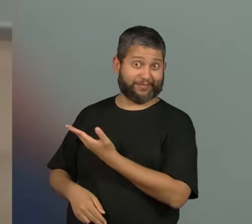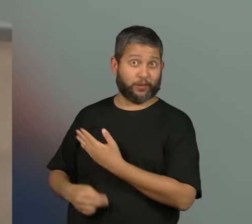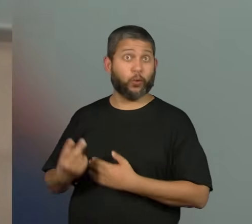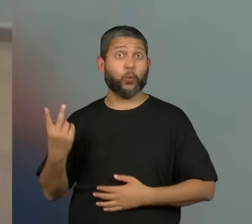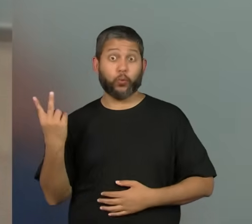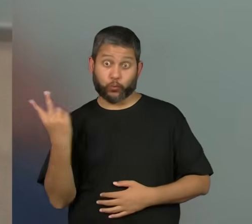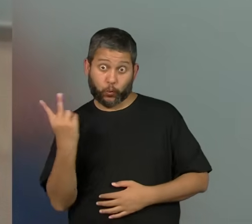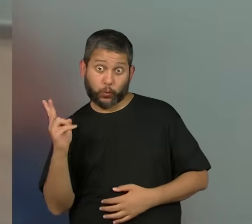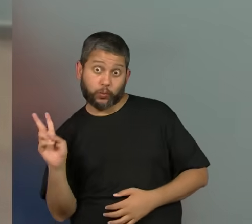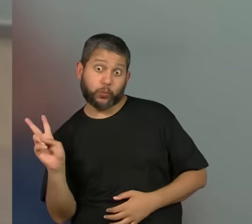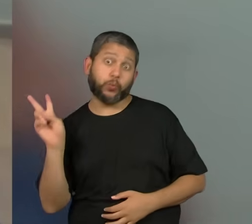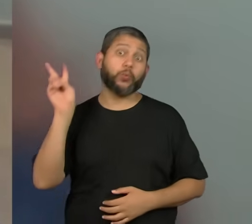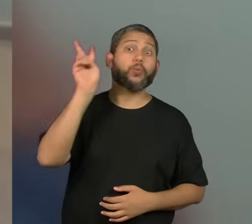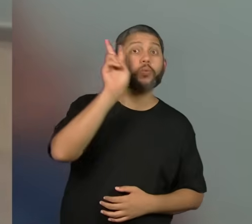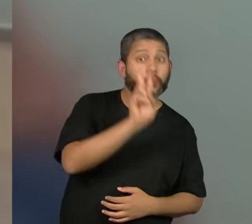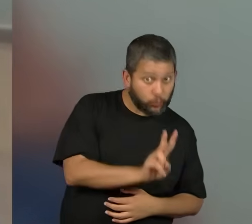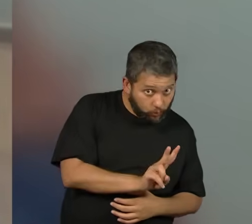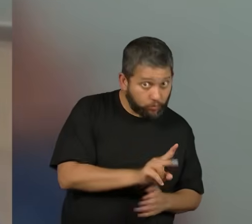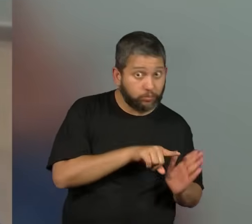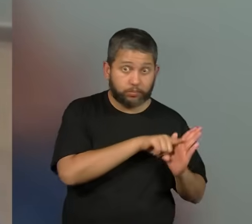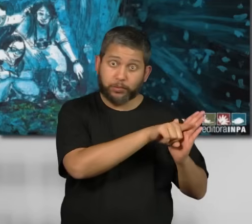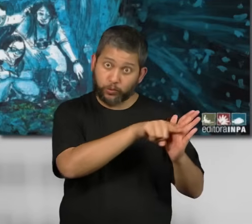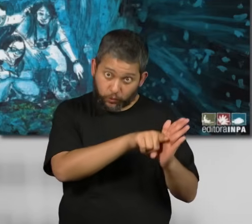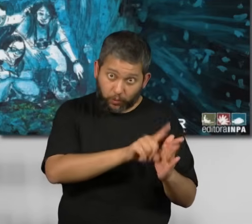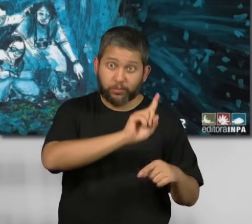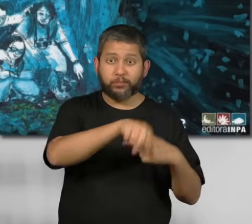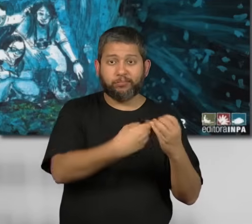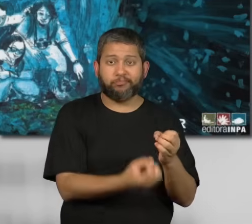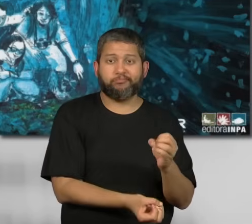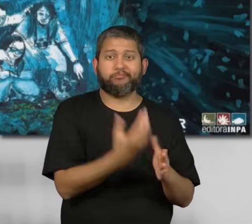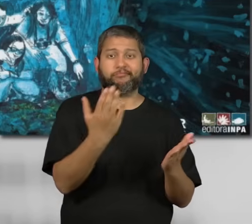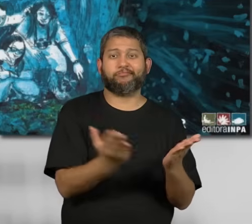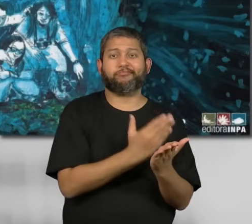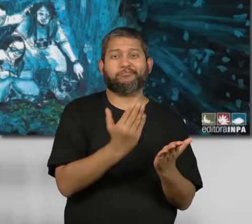fizeram parte do grupo de autores da publicação.